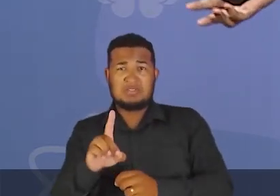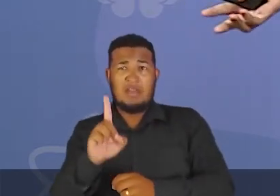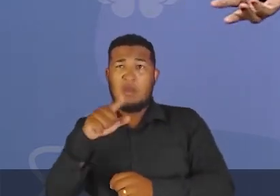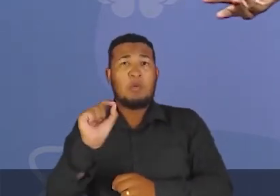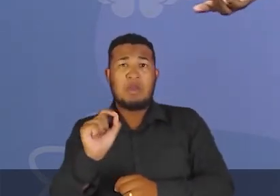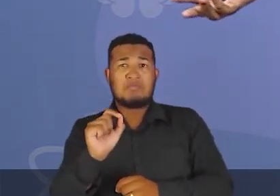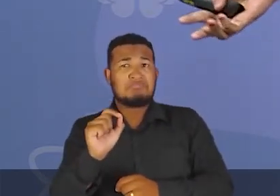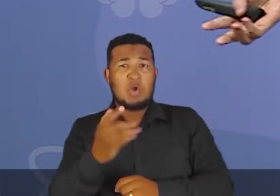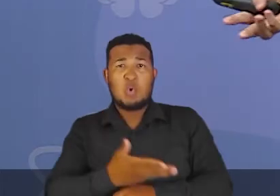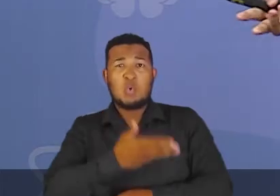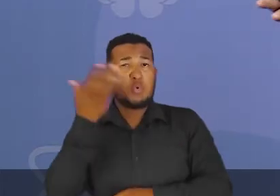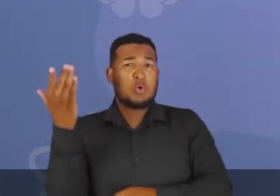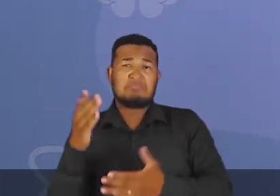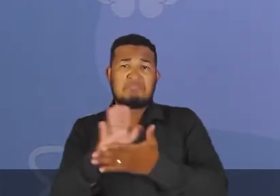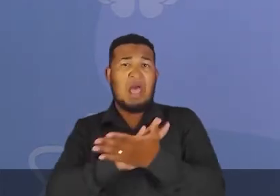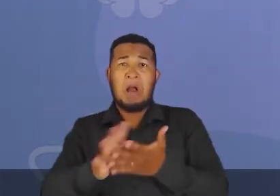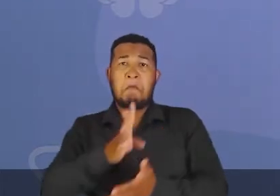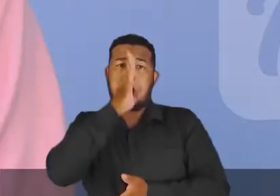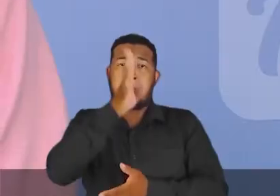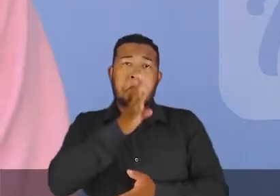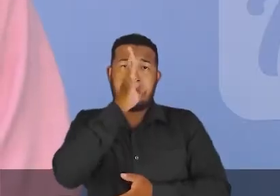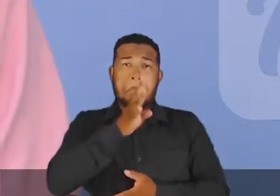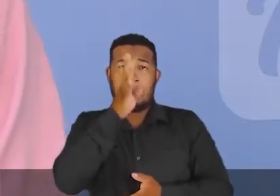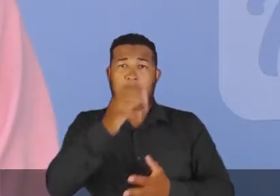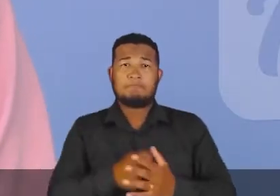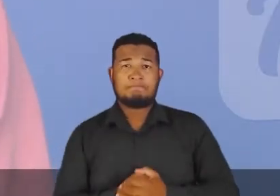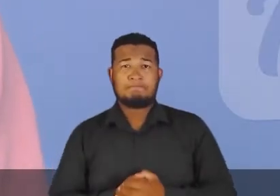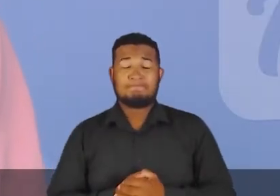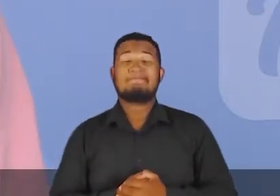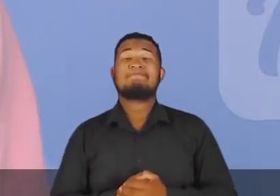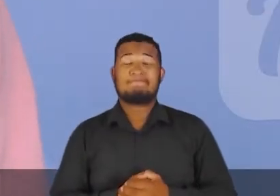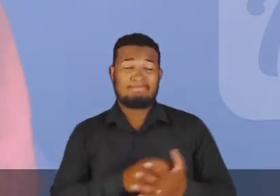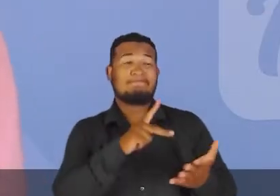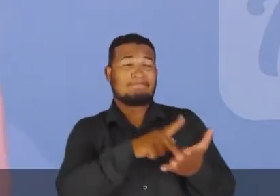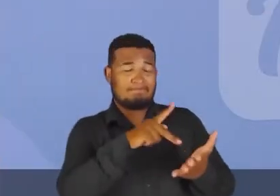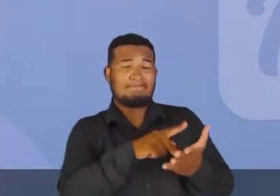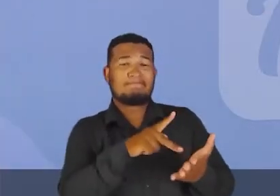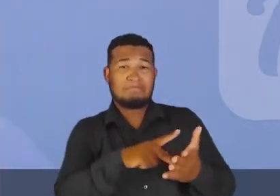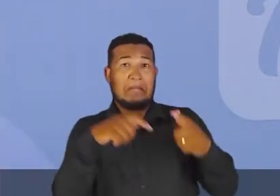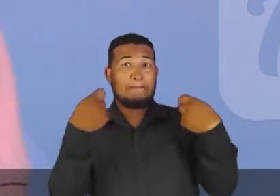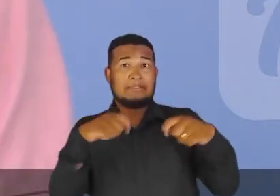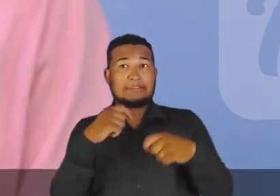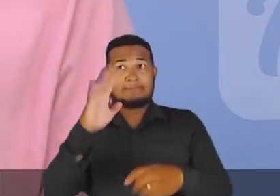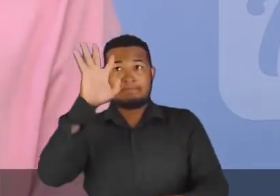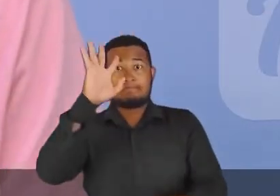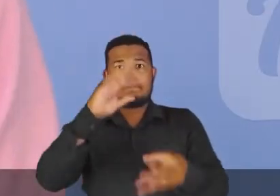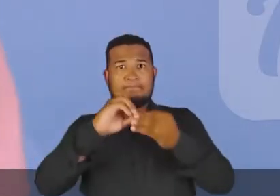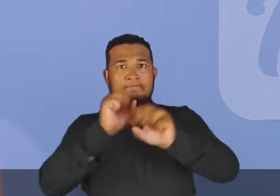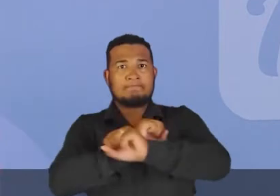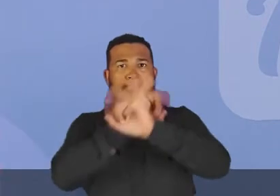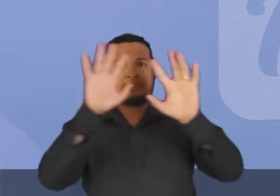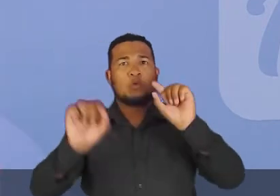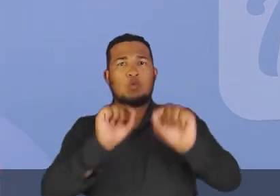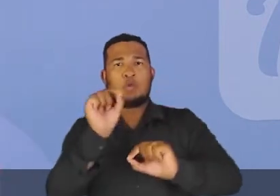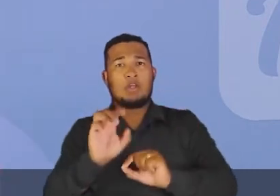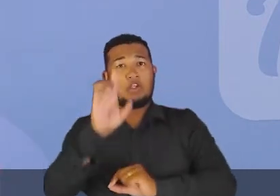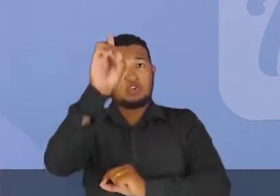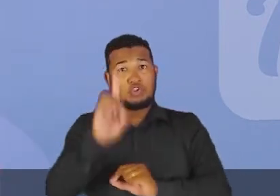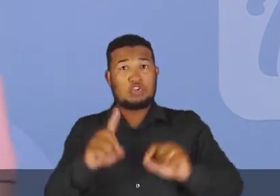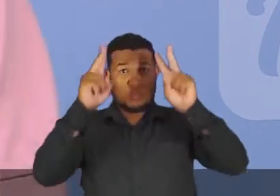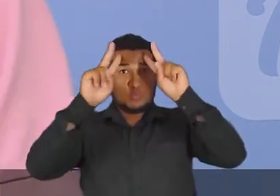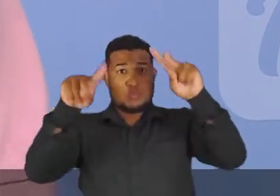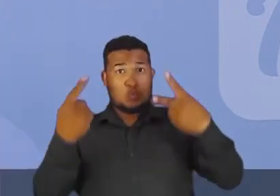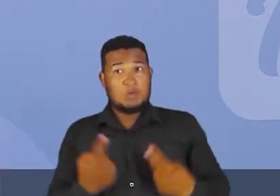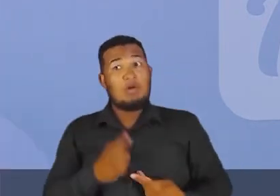resta barbárie. É verdade. A gente precisa compreender que direitos humanos